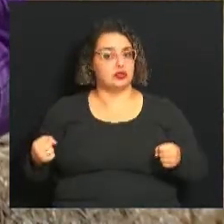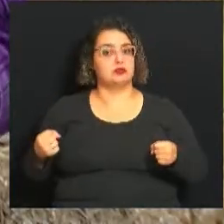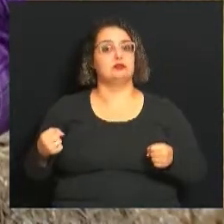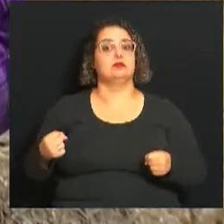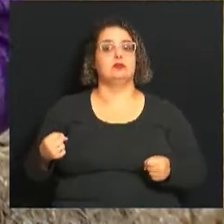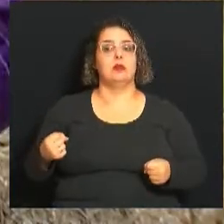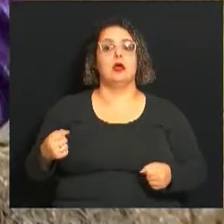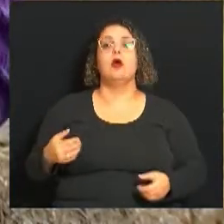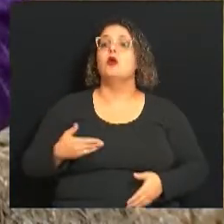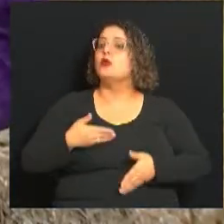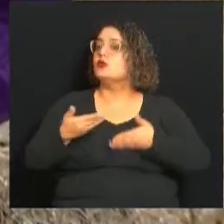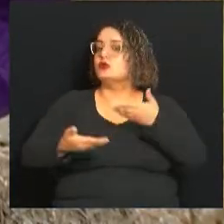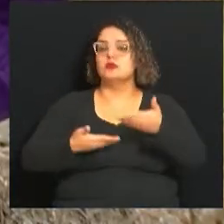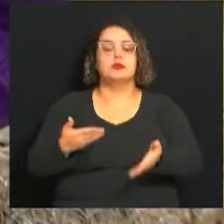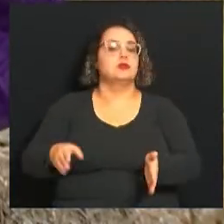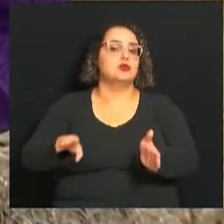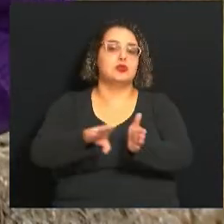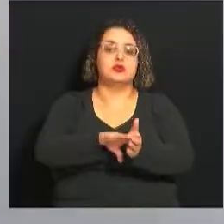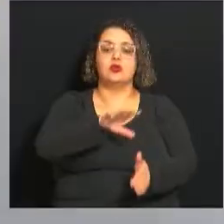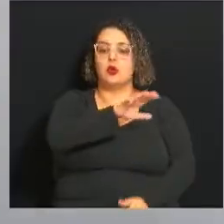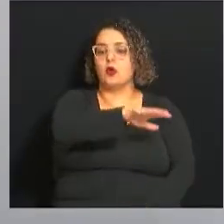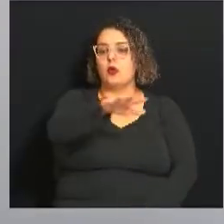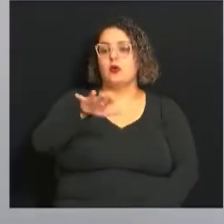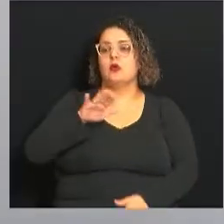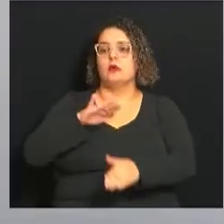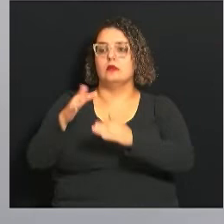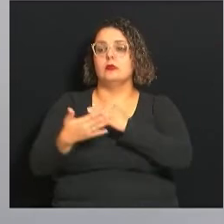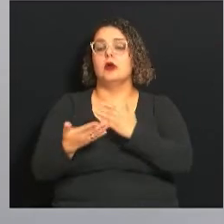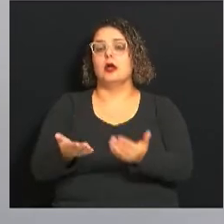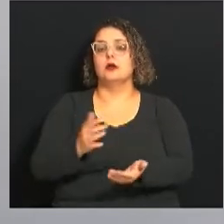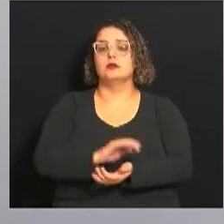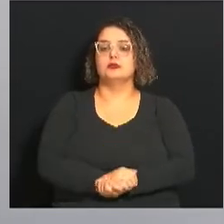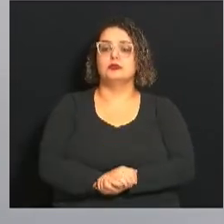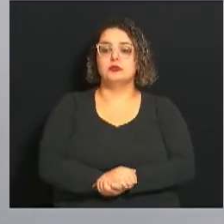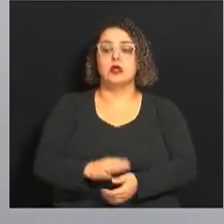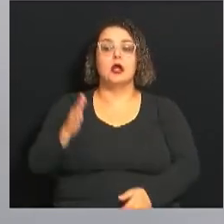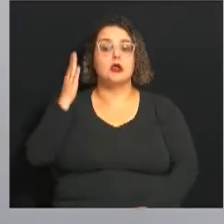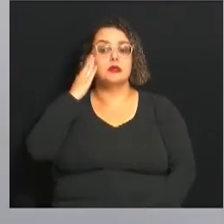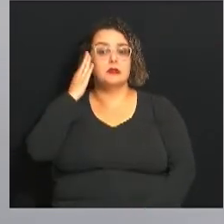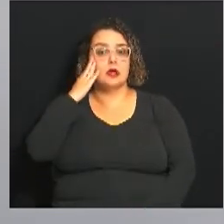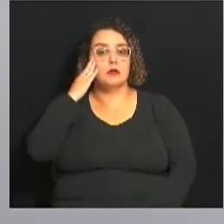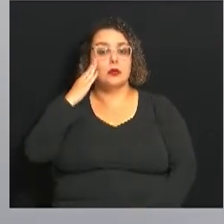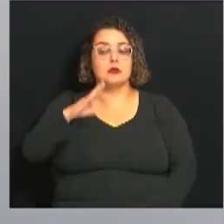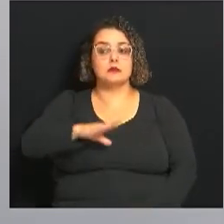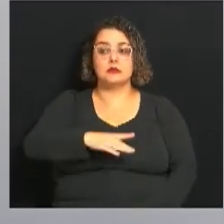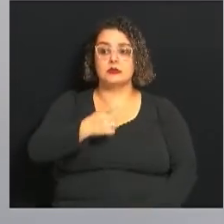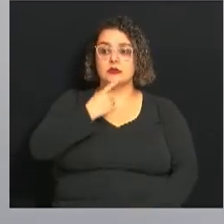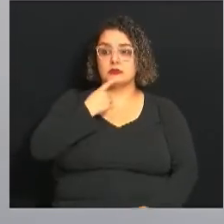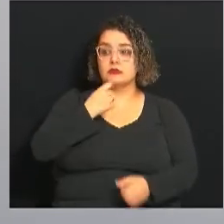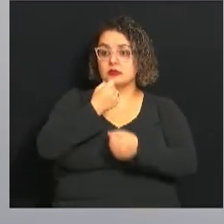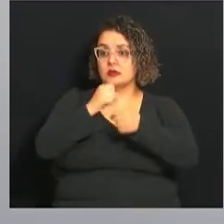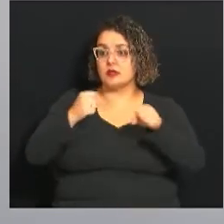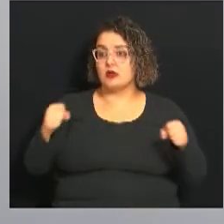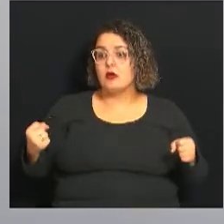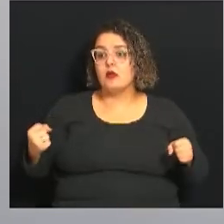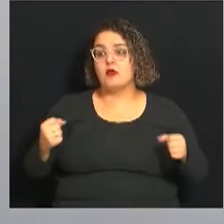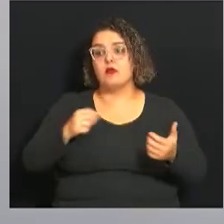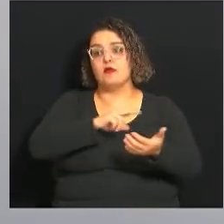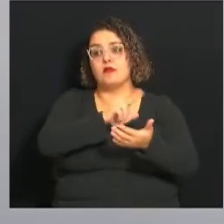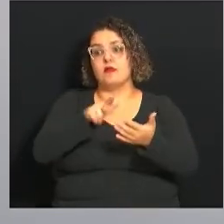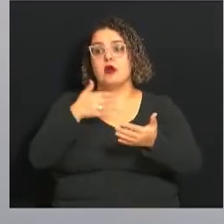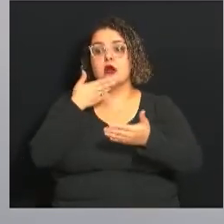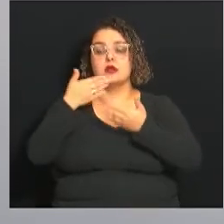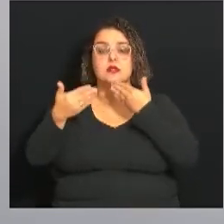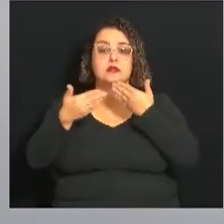serviço ainda não chegou em alguns bairros. Bom, sabemos que Campinas é gigantesca, né? Tem vários pedidos, só que